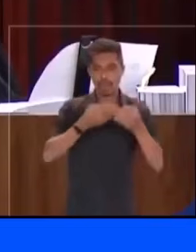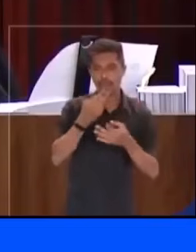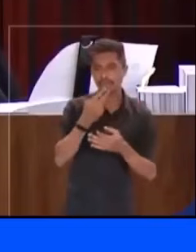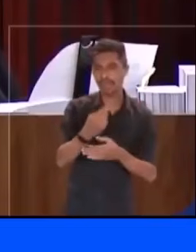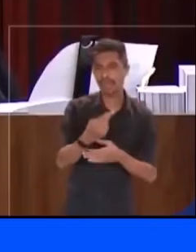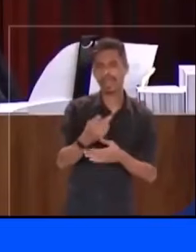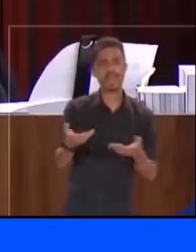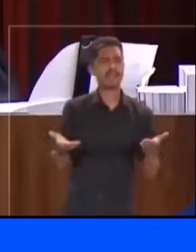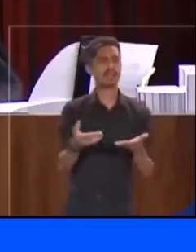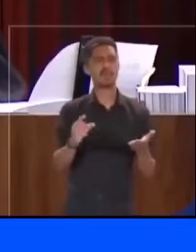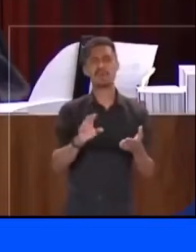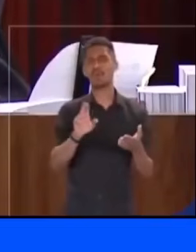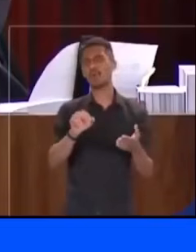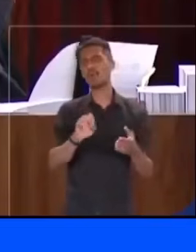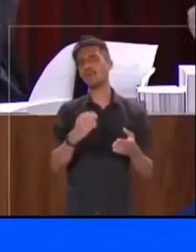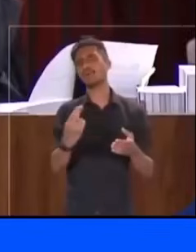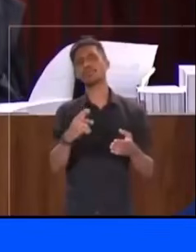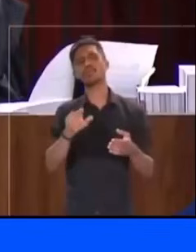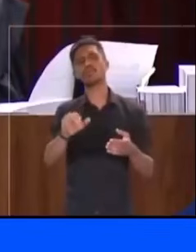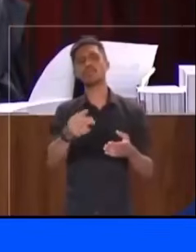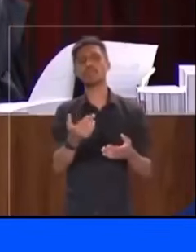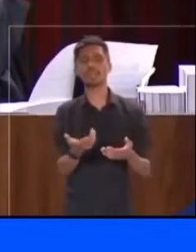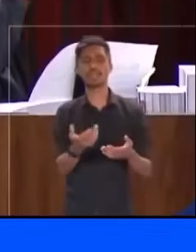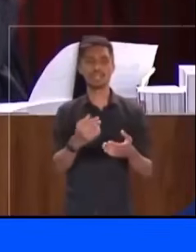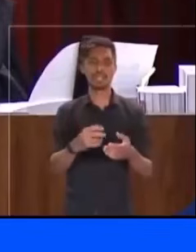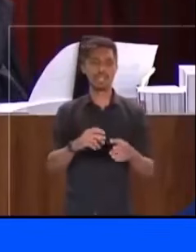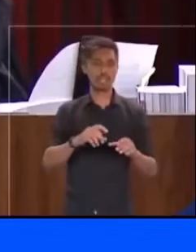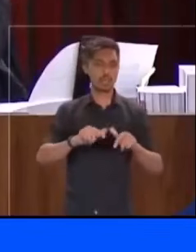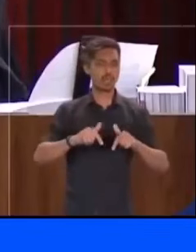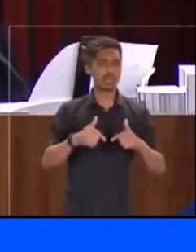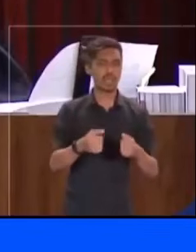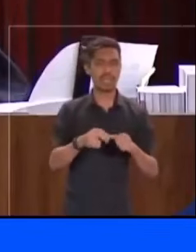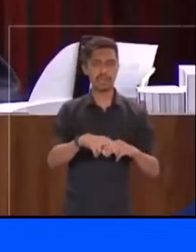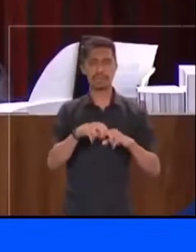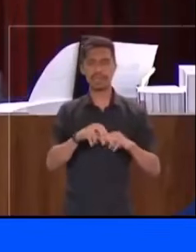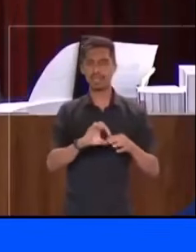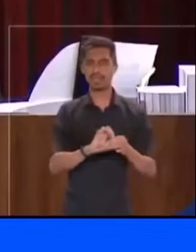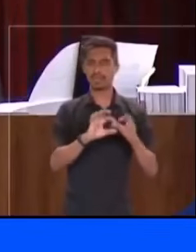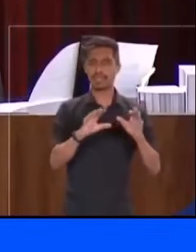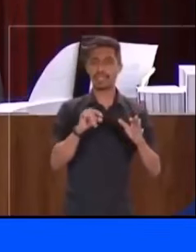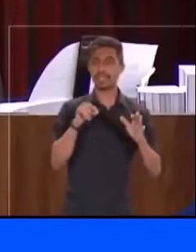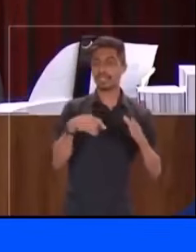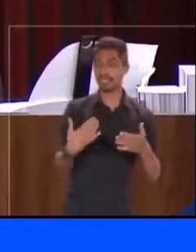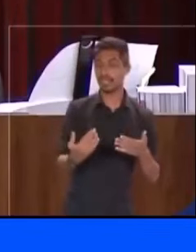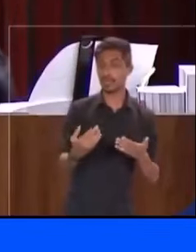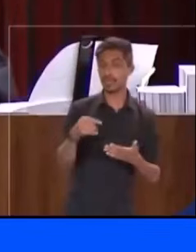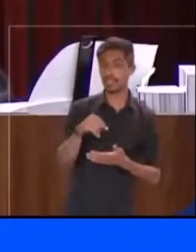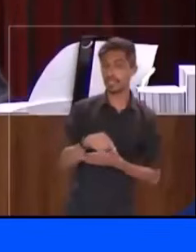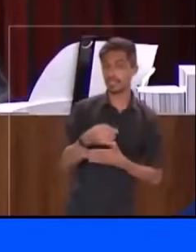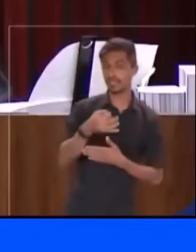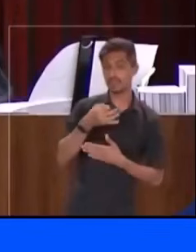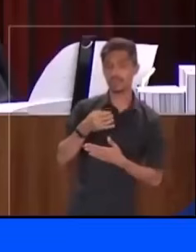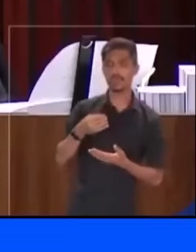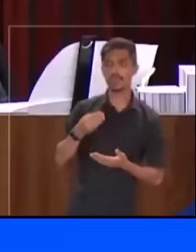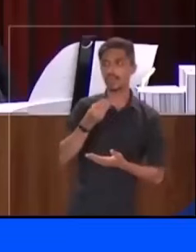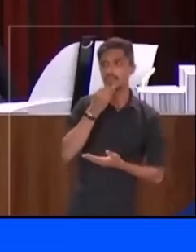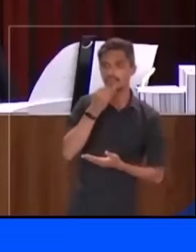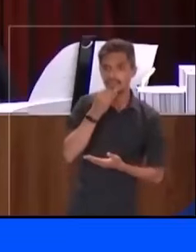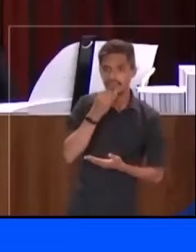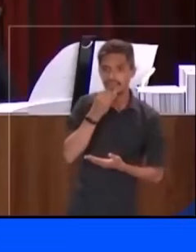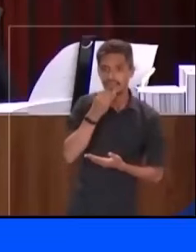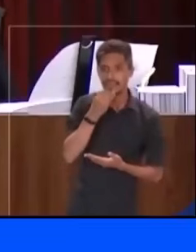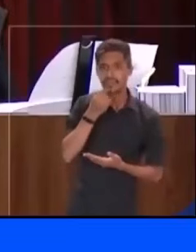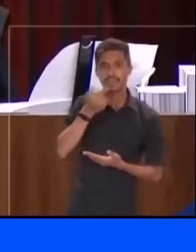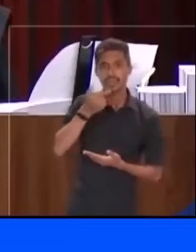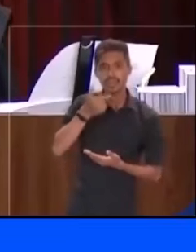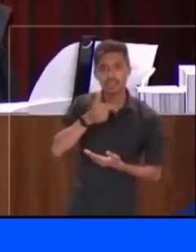agora ou nunca, lutar pela liberdade. Ou seja, isso, obviamente, é mais